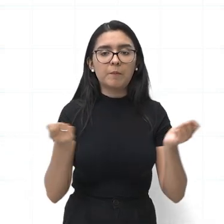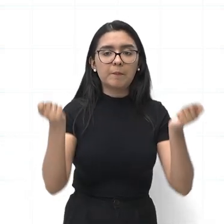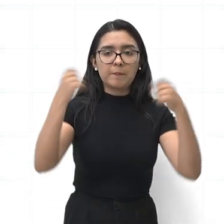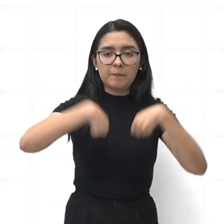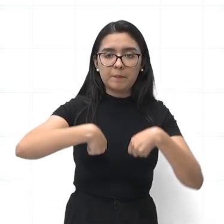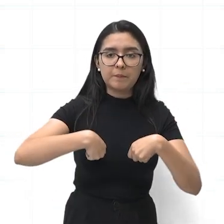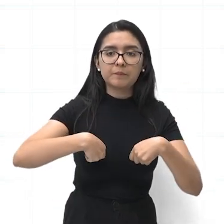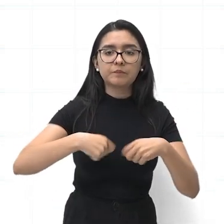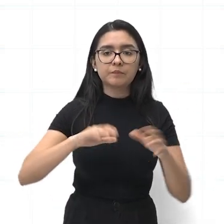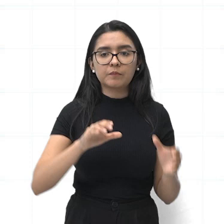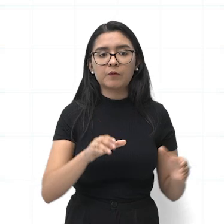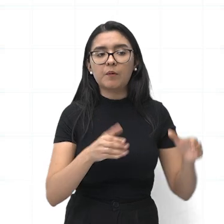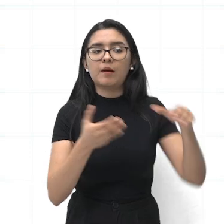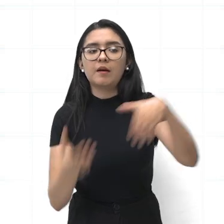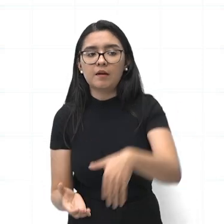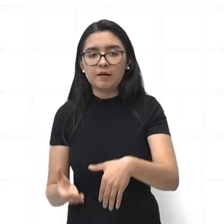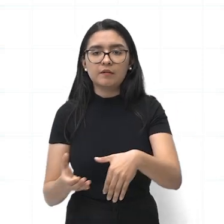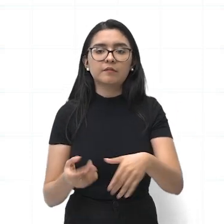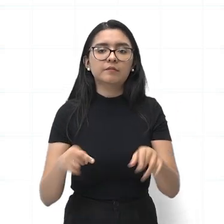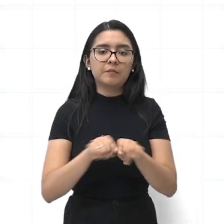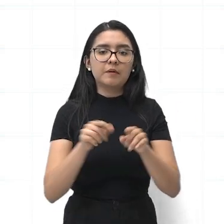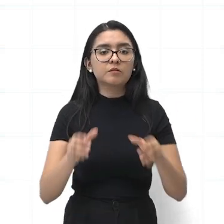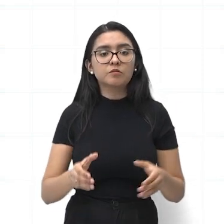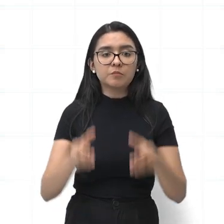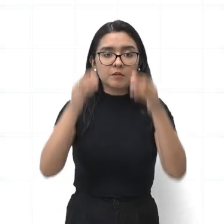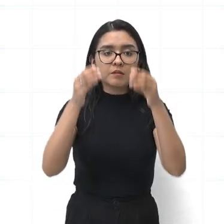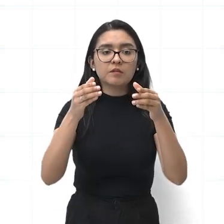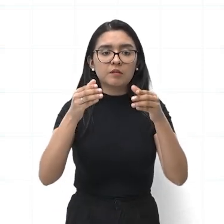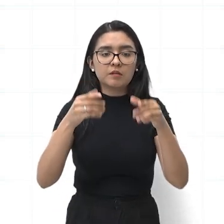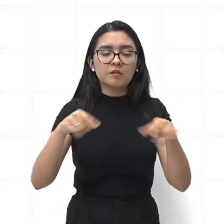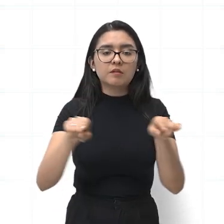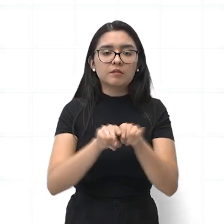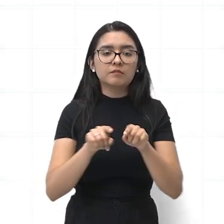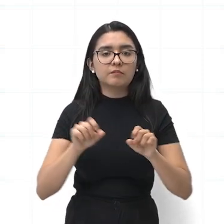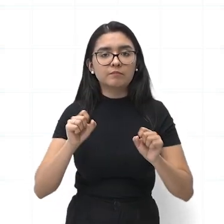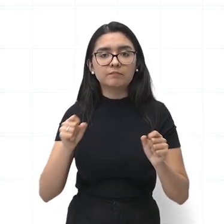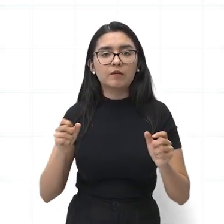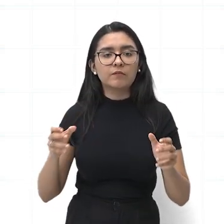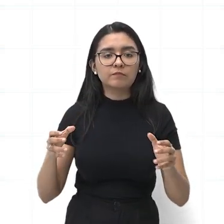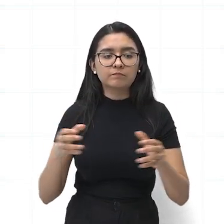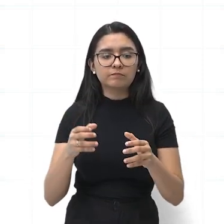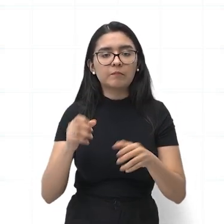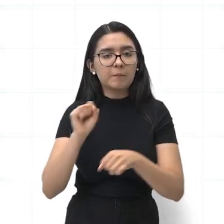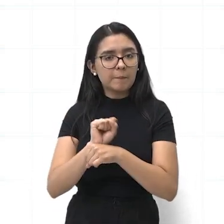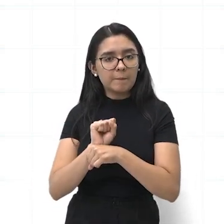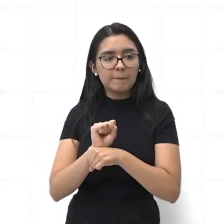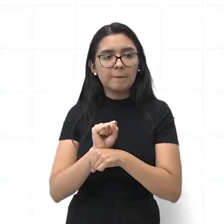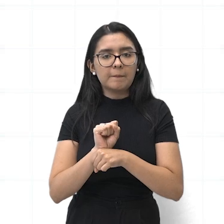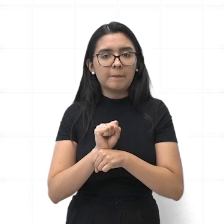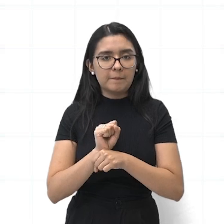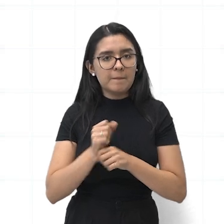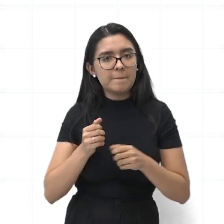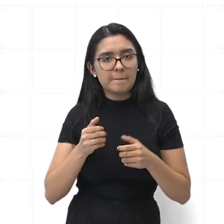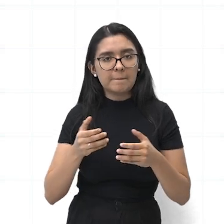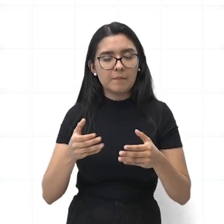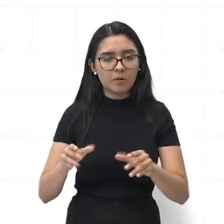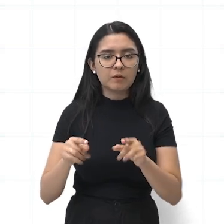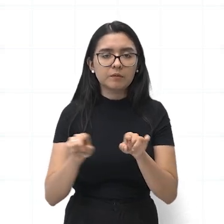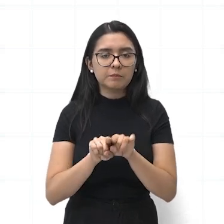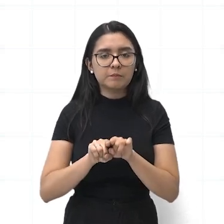são o agarre, a suspensão, a imobilização, o empurre,